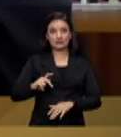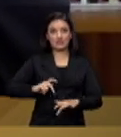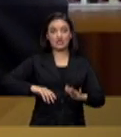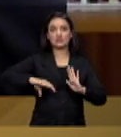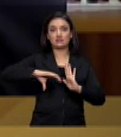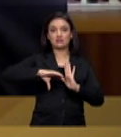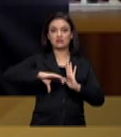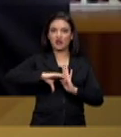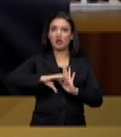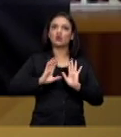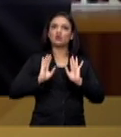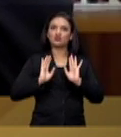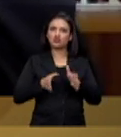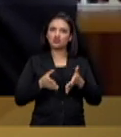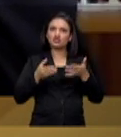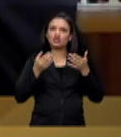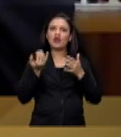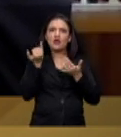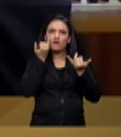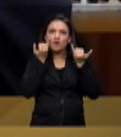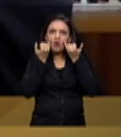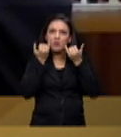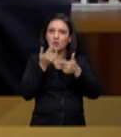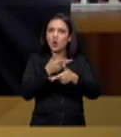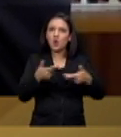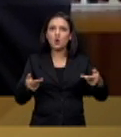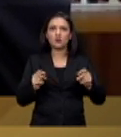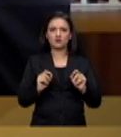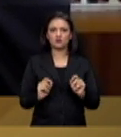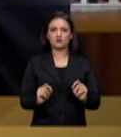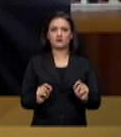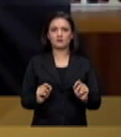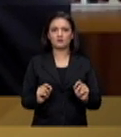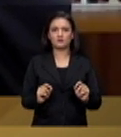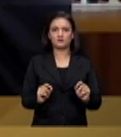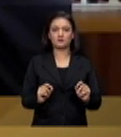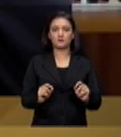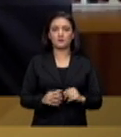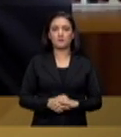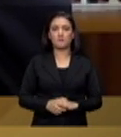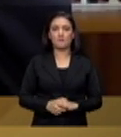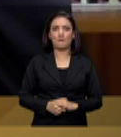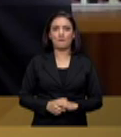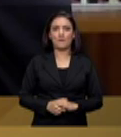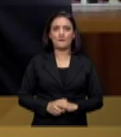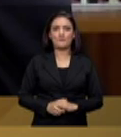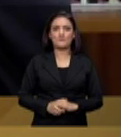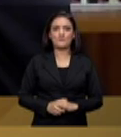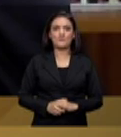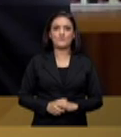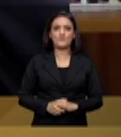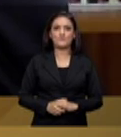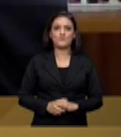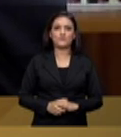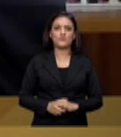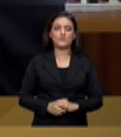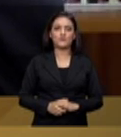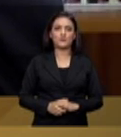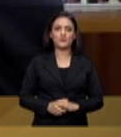algumas alegações formais e, quanto ao mérito, afirma o seguinte,